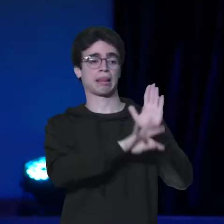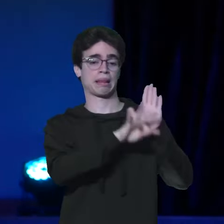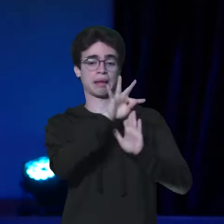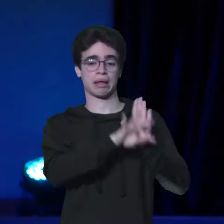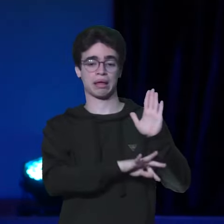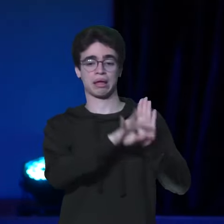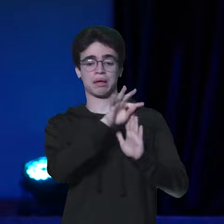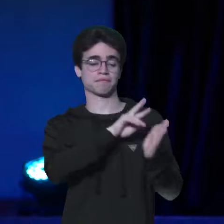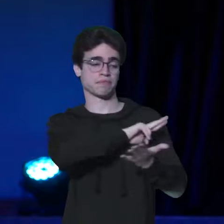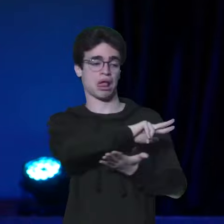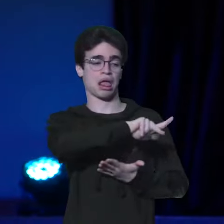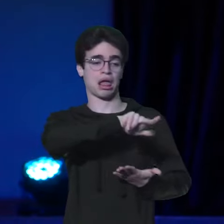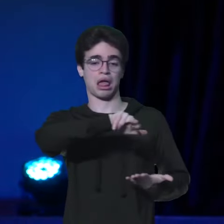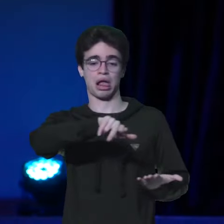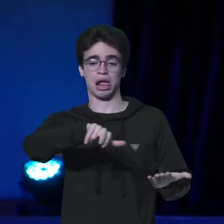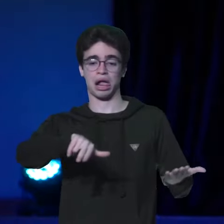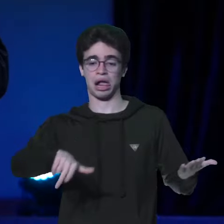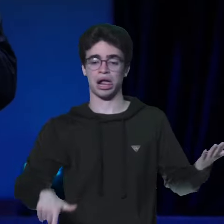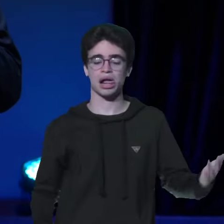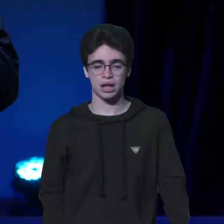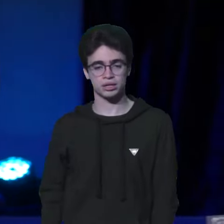e milenismo e não sei o quê. E